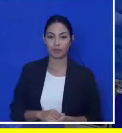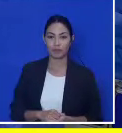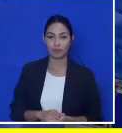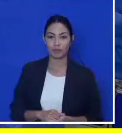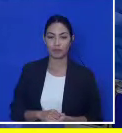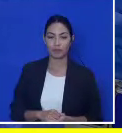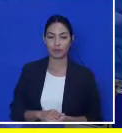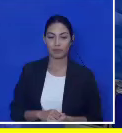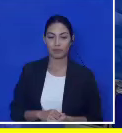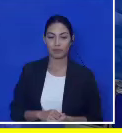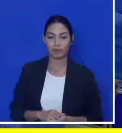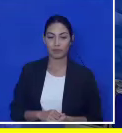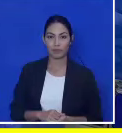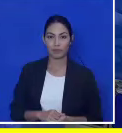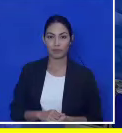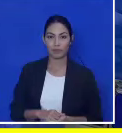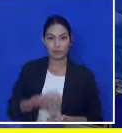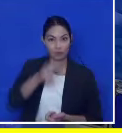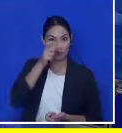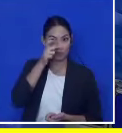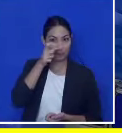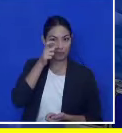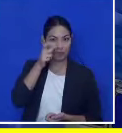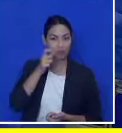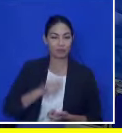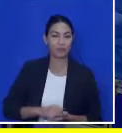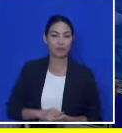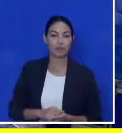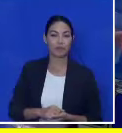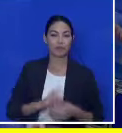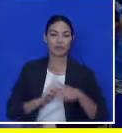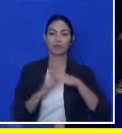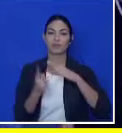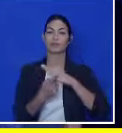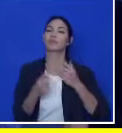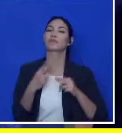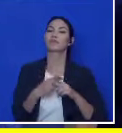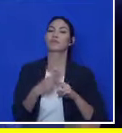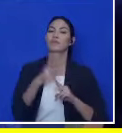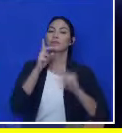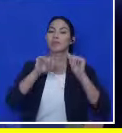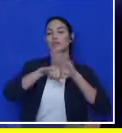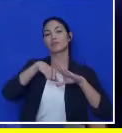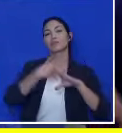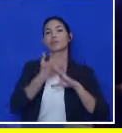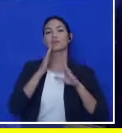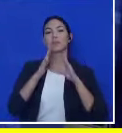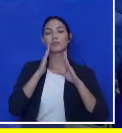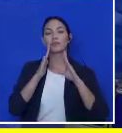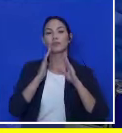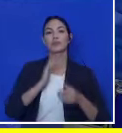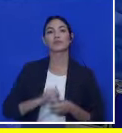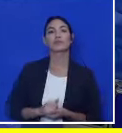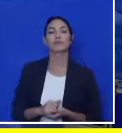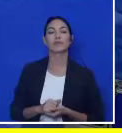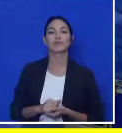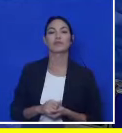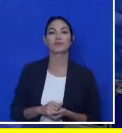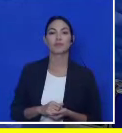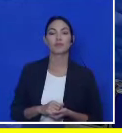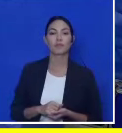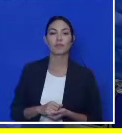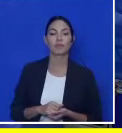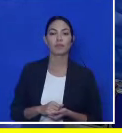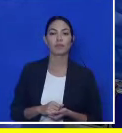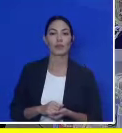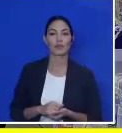Fique de olho na nossa transmissão por meio dos perfis da Caixa e da Rede TV no YouTube e no Facebook. Este procedimento de